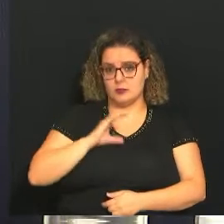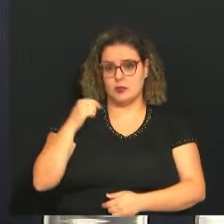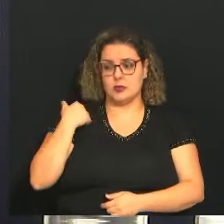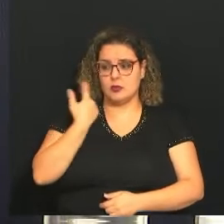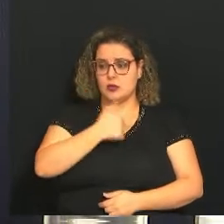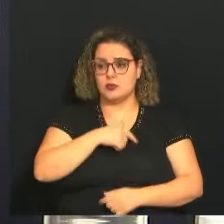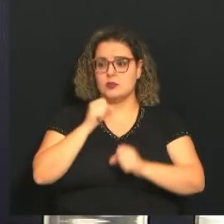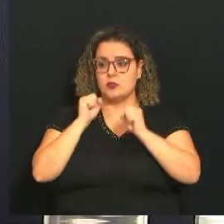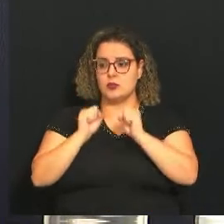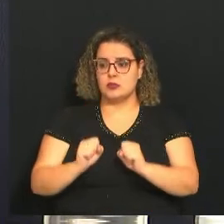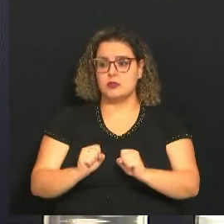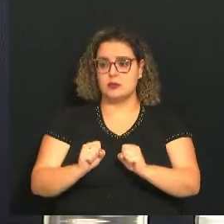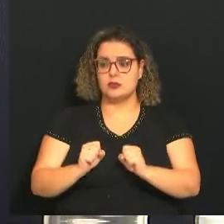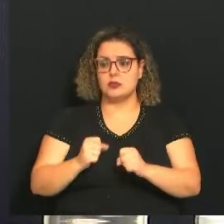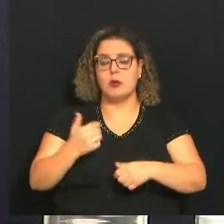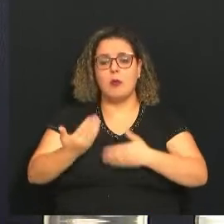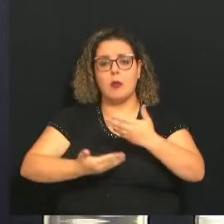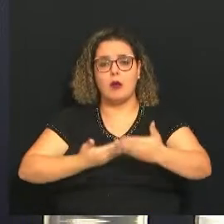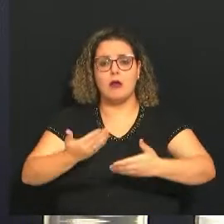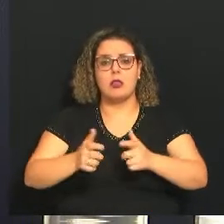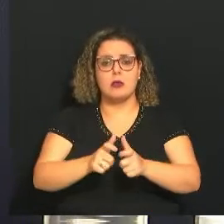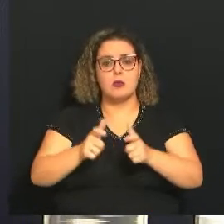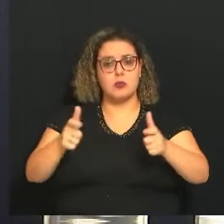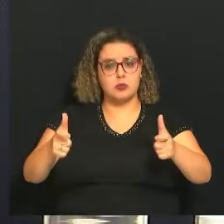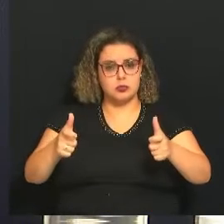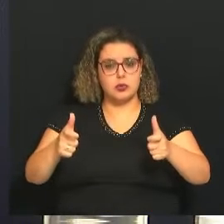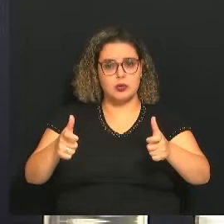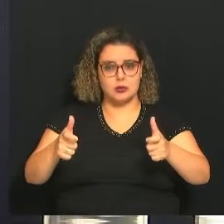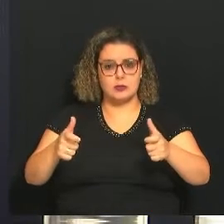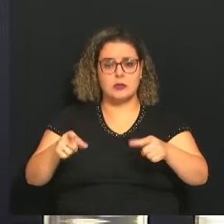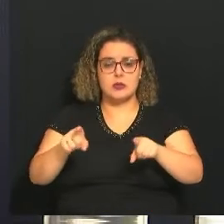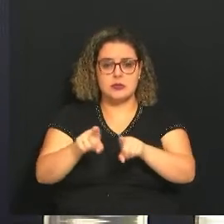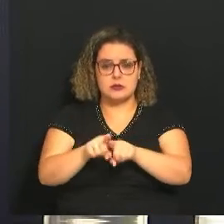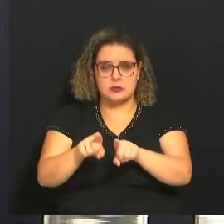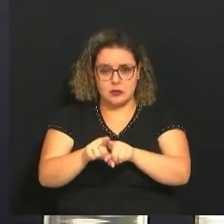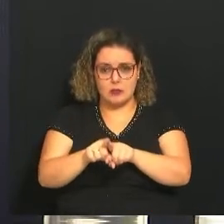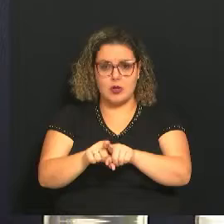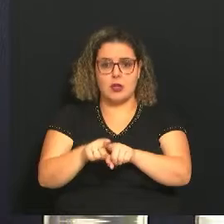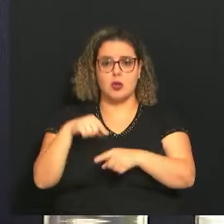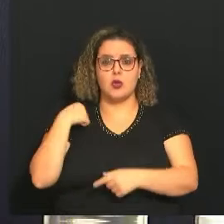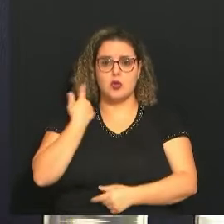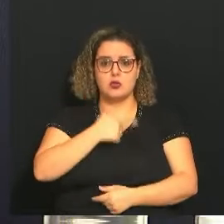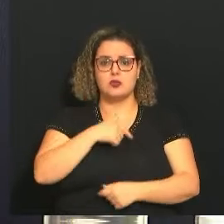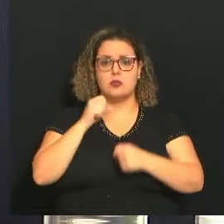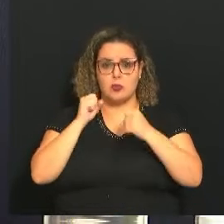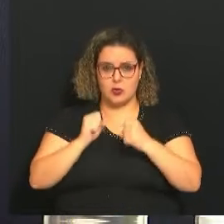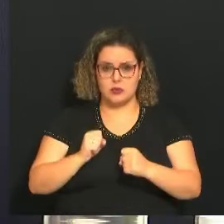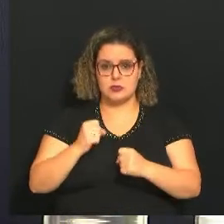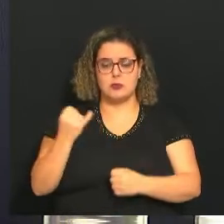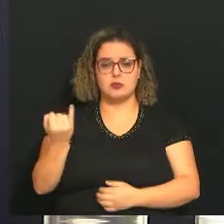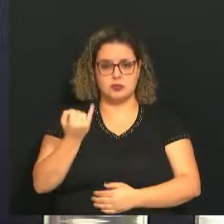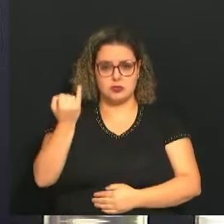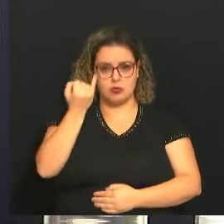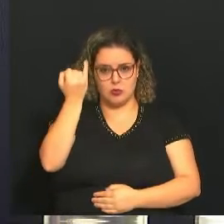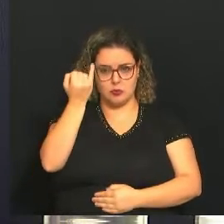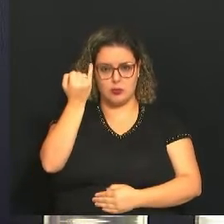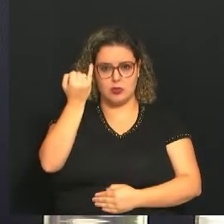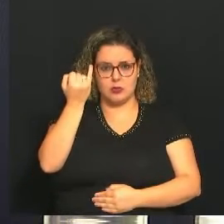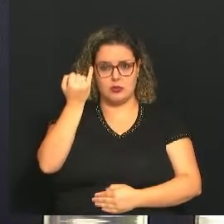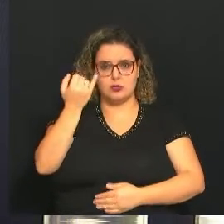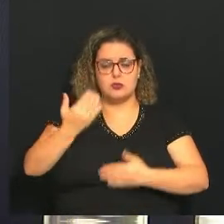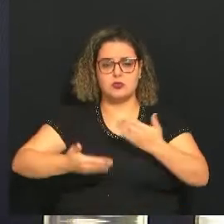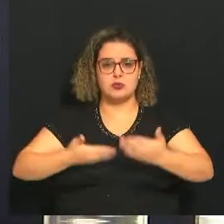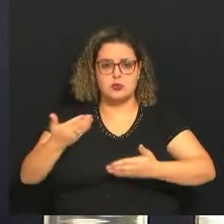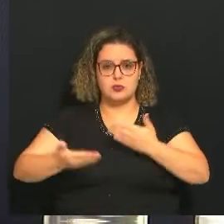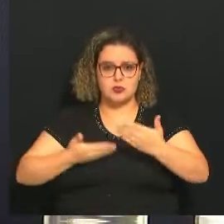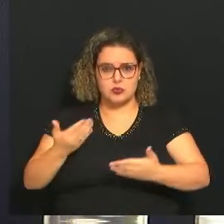uma interação maior com, né, com os munícipes, mas também para a gente possa dialogar sobre a importância dos serviços públicos,